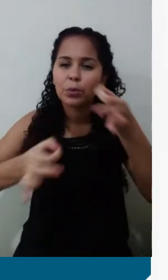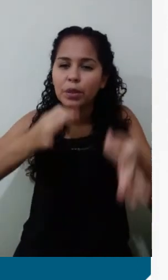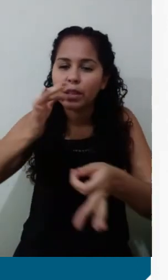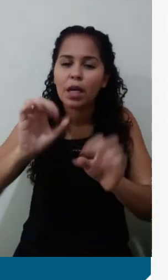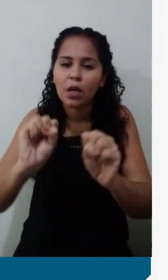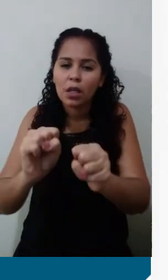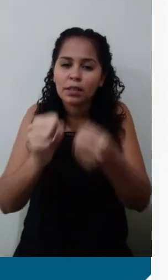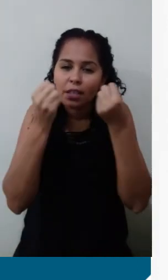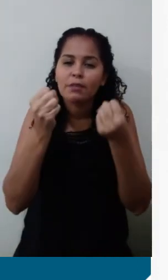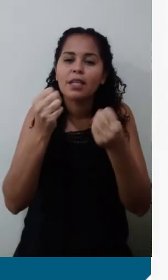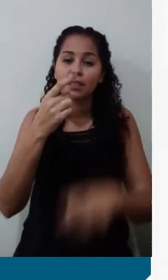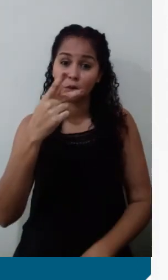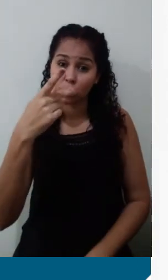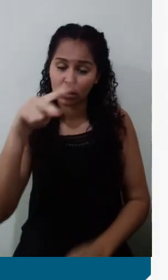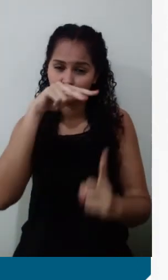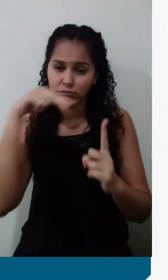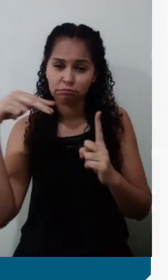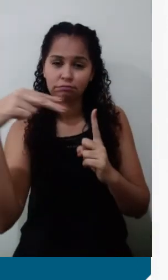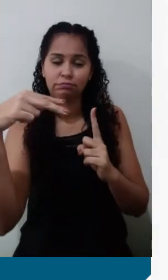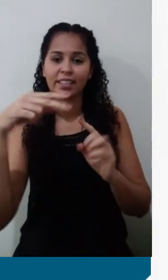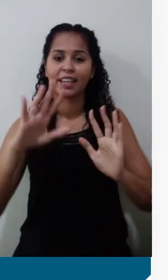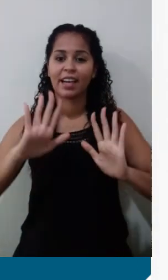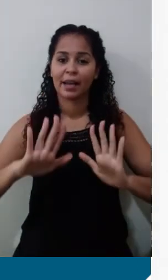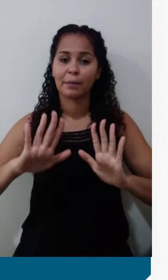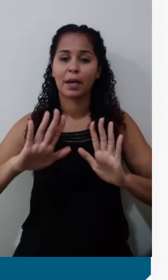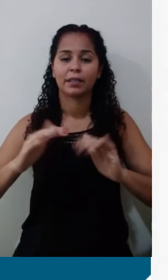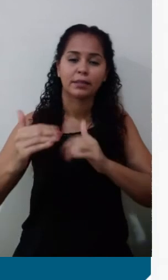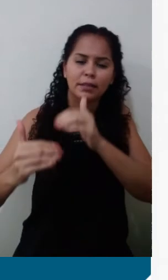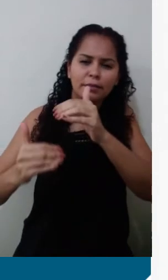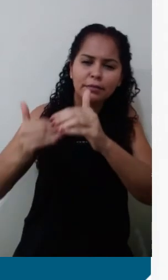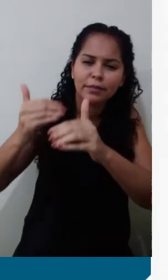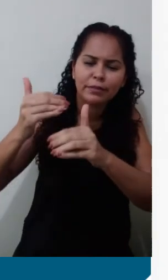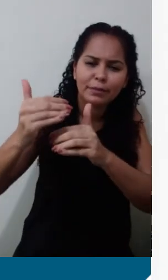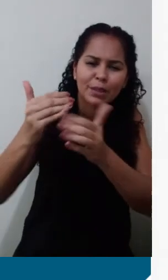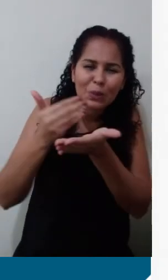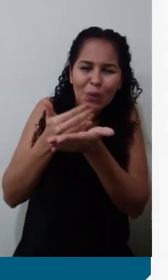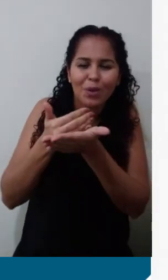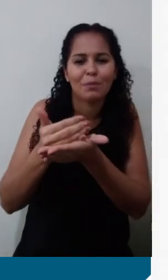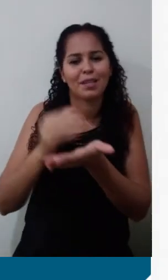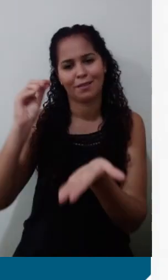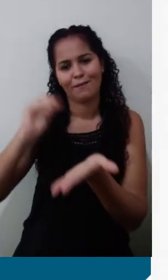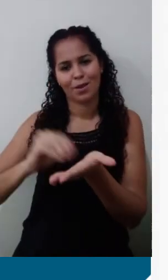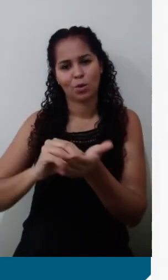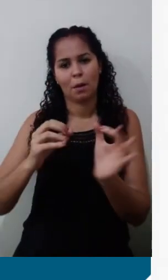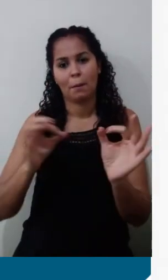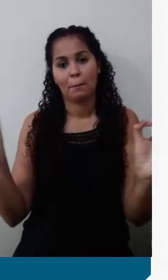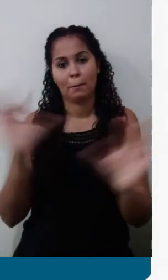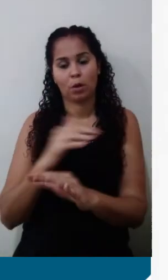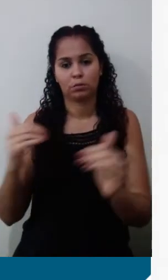defesa de ponto de vista, só que o desenvolvimento é de apenas alguns deles, ou seja, um desenvolvimento